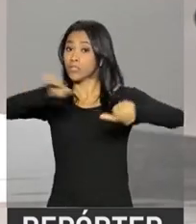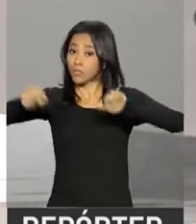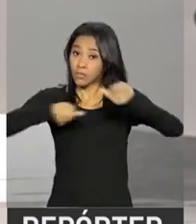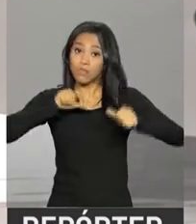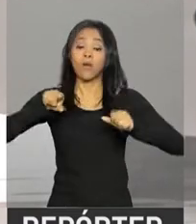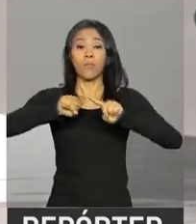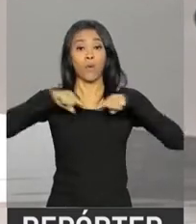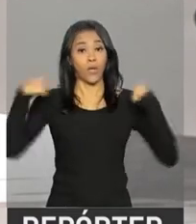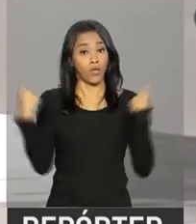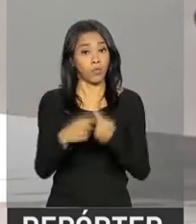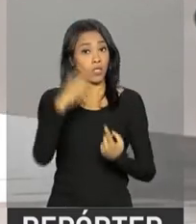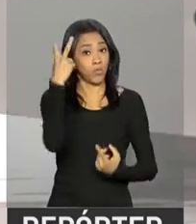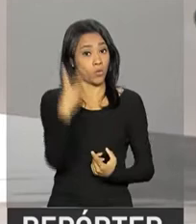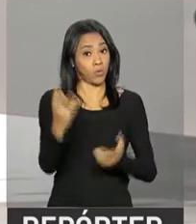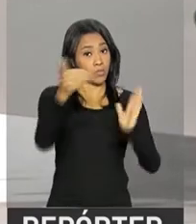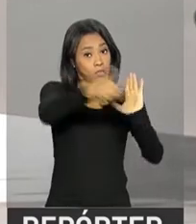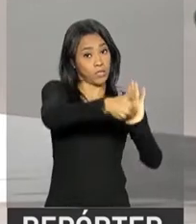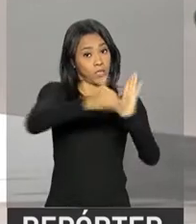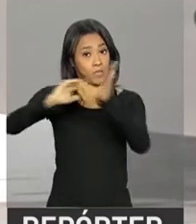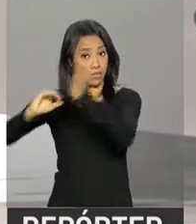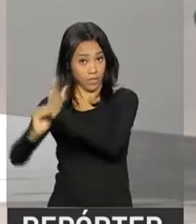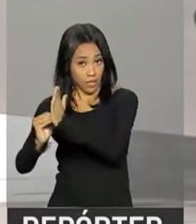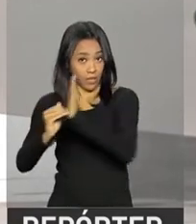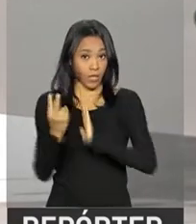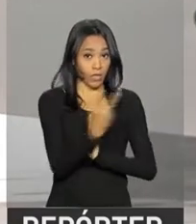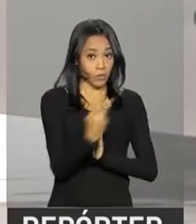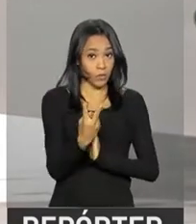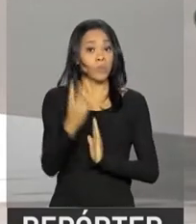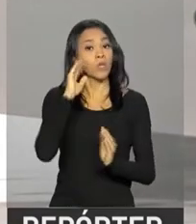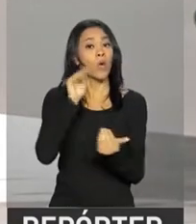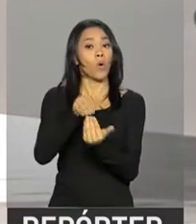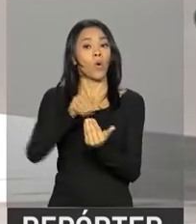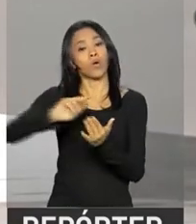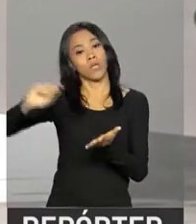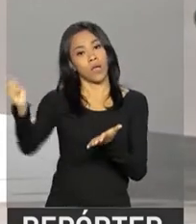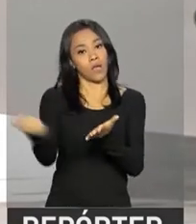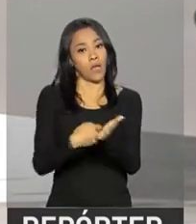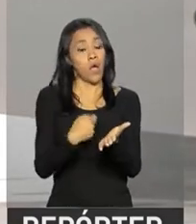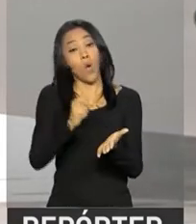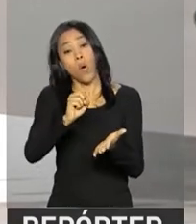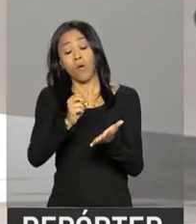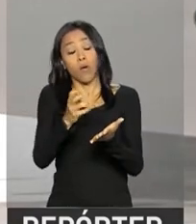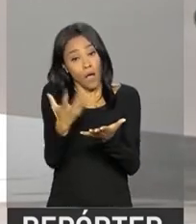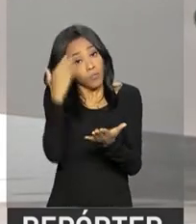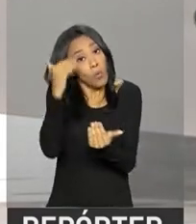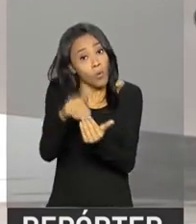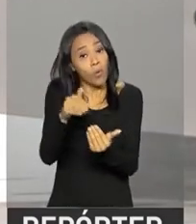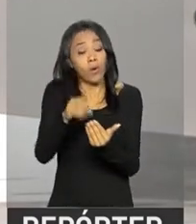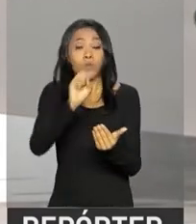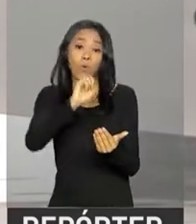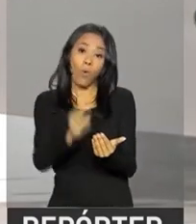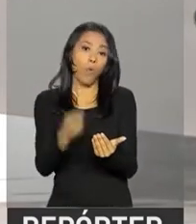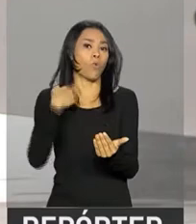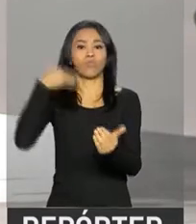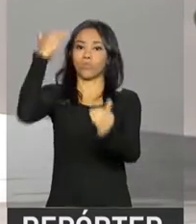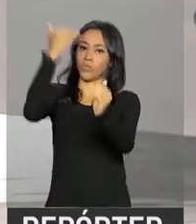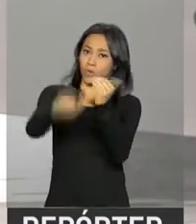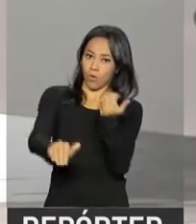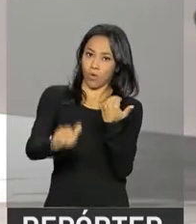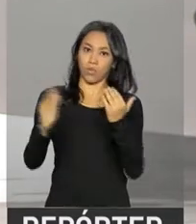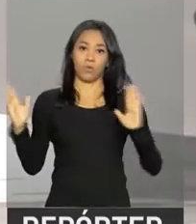para que as duas casas legislativas a prova em ou rejeitem a intervenção em um prazo de dez